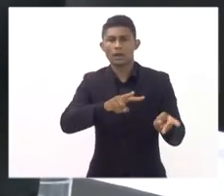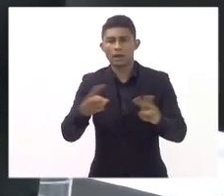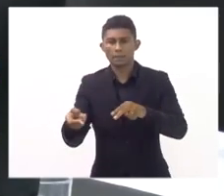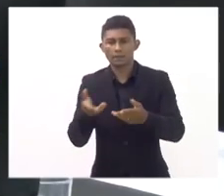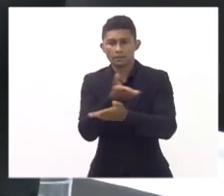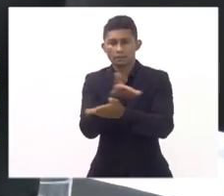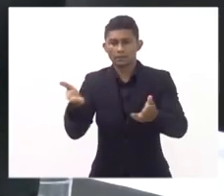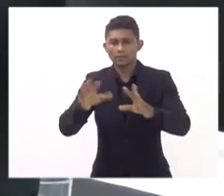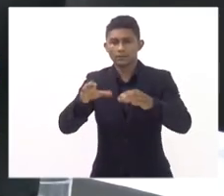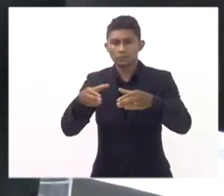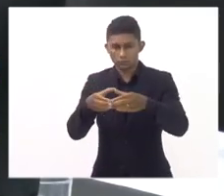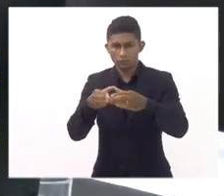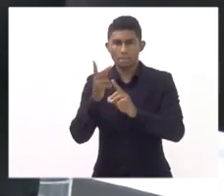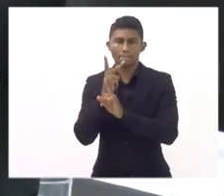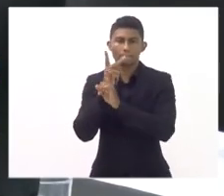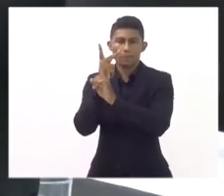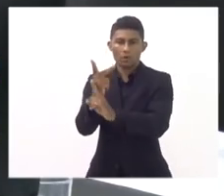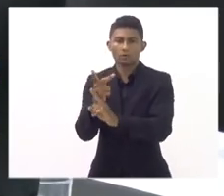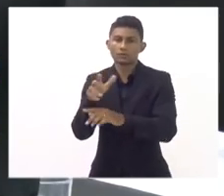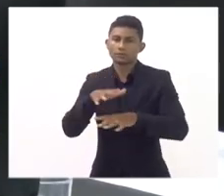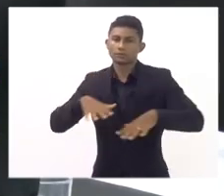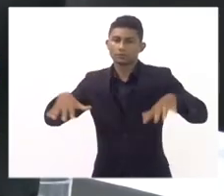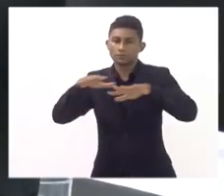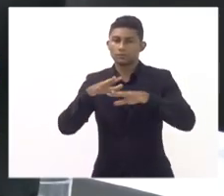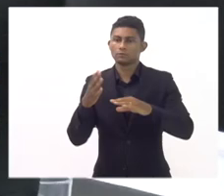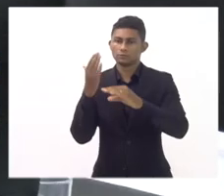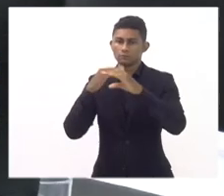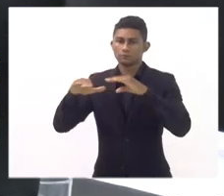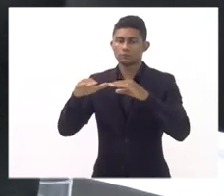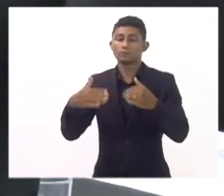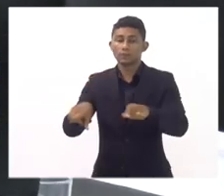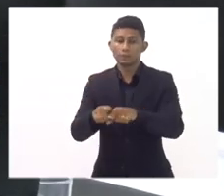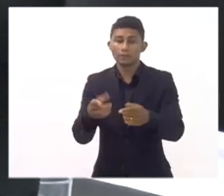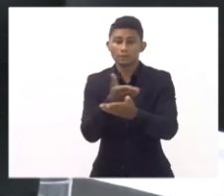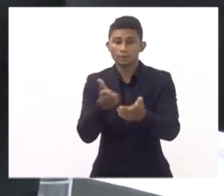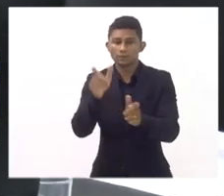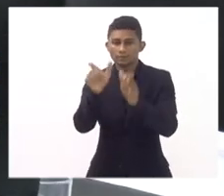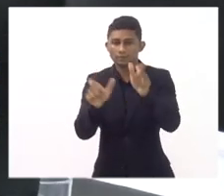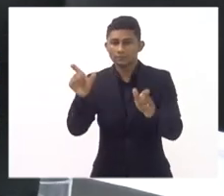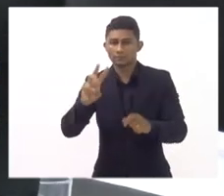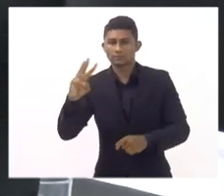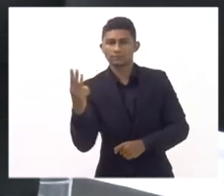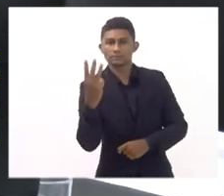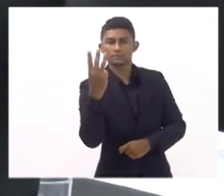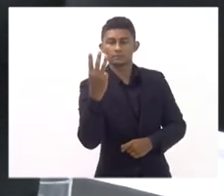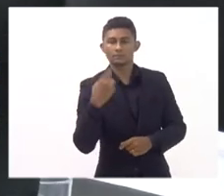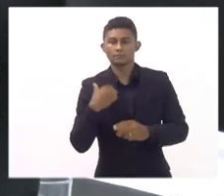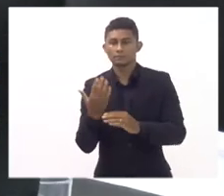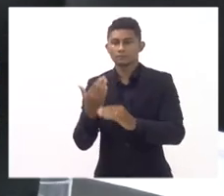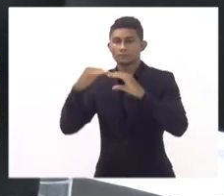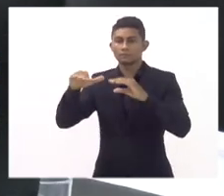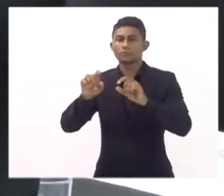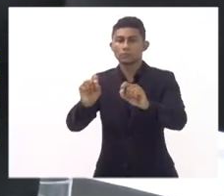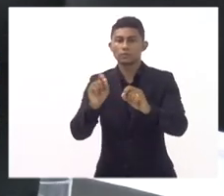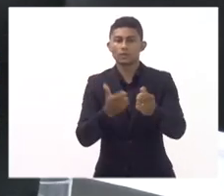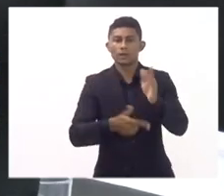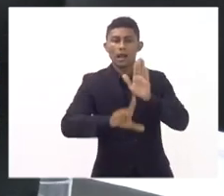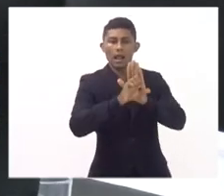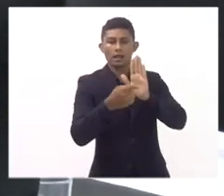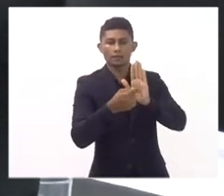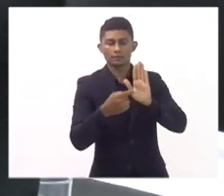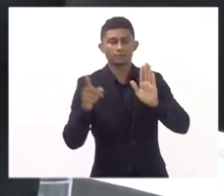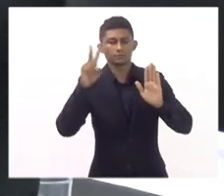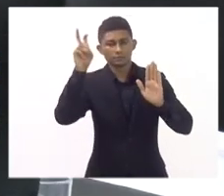de vocês e, obviamente, para vocês também, toda a legislação pertinente ao tema, as